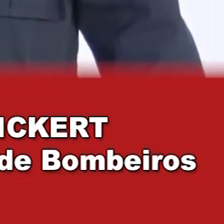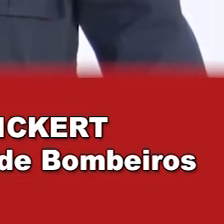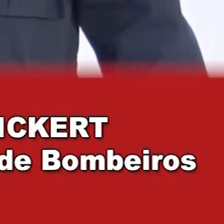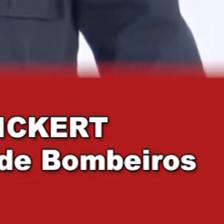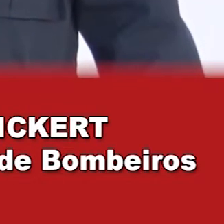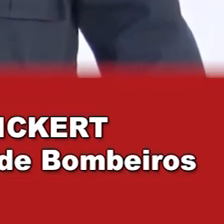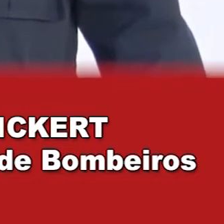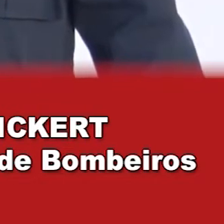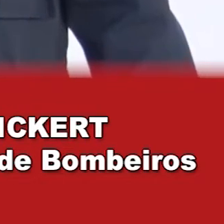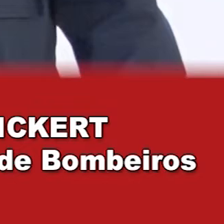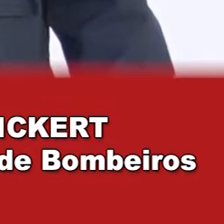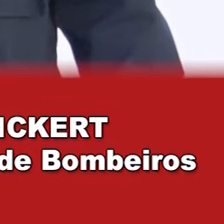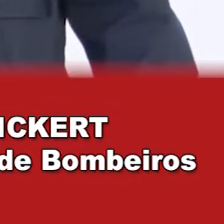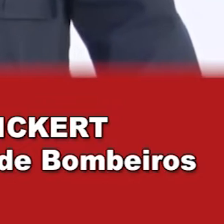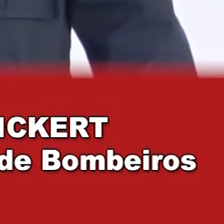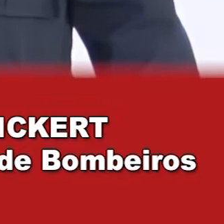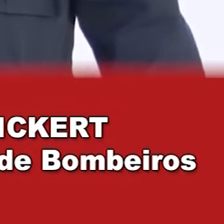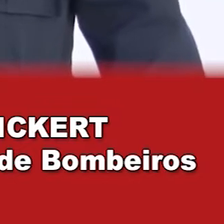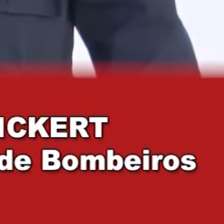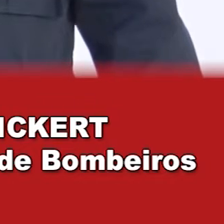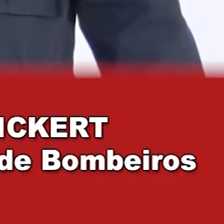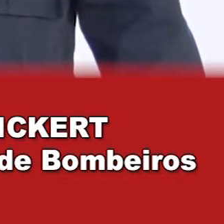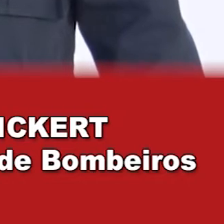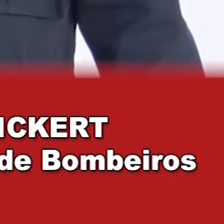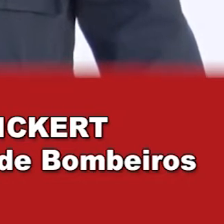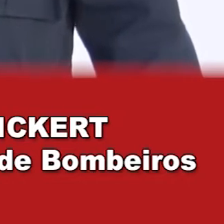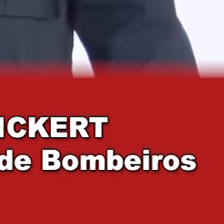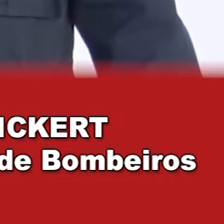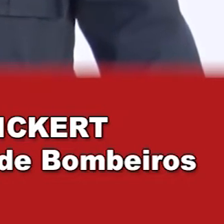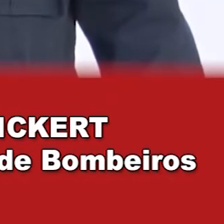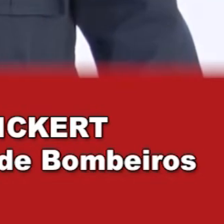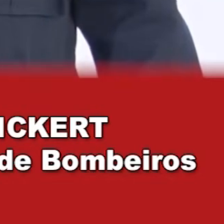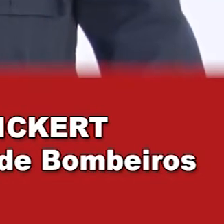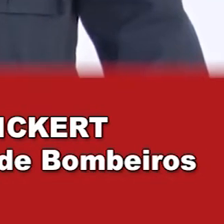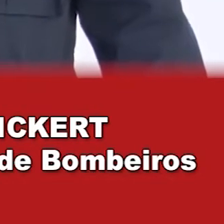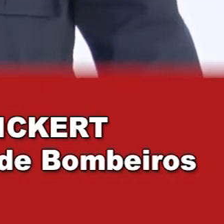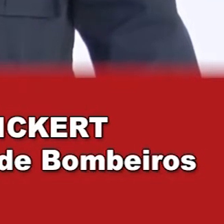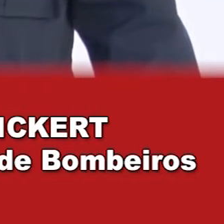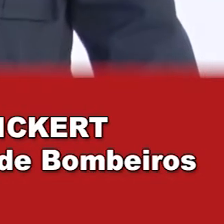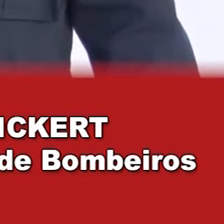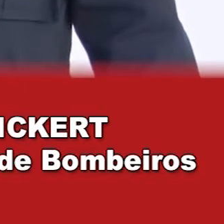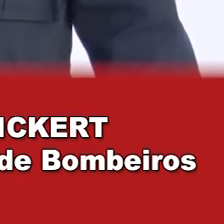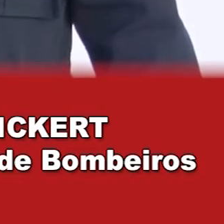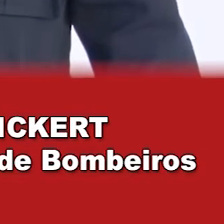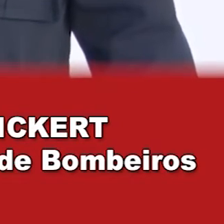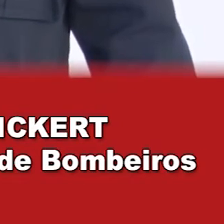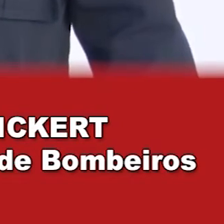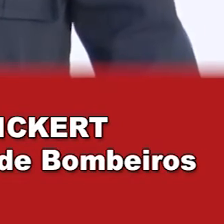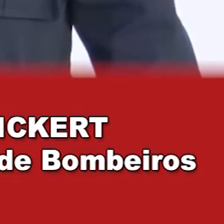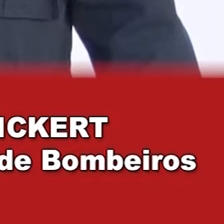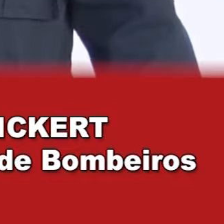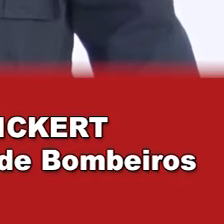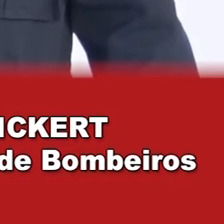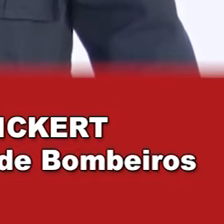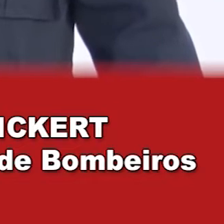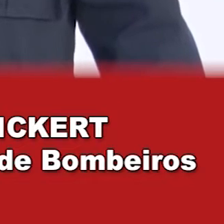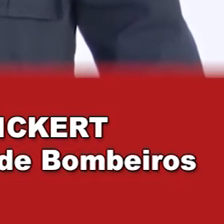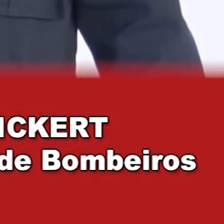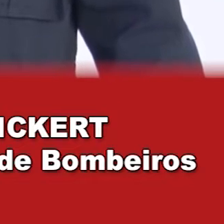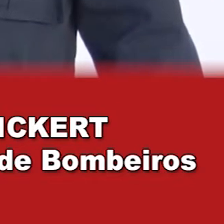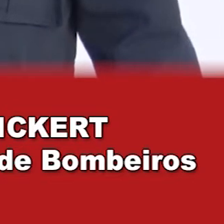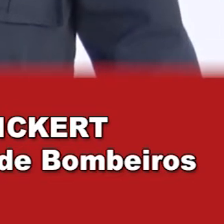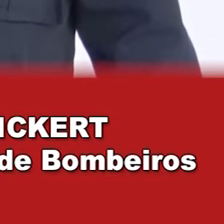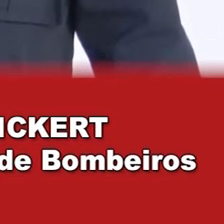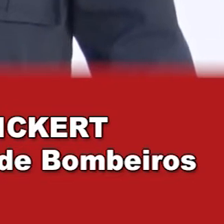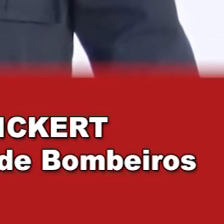também o lençol térmico ele deve ser utilizado de forma responsável ou seja